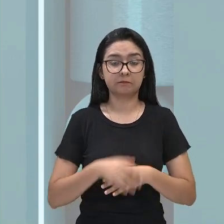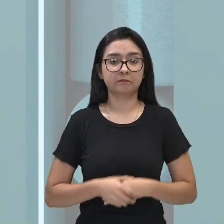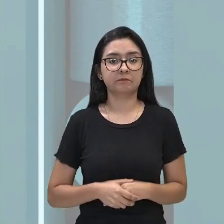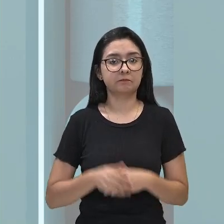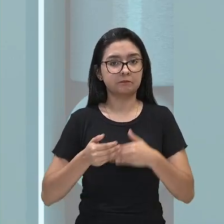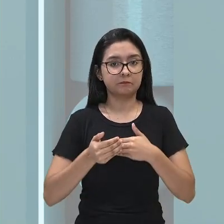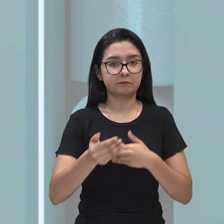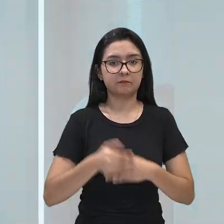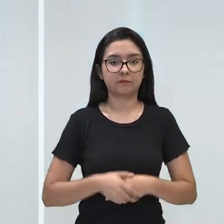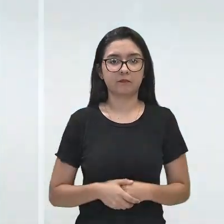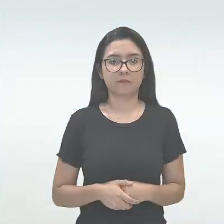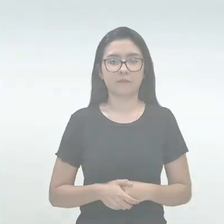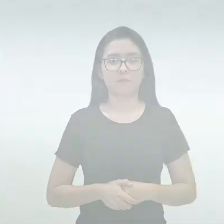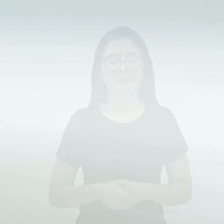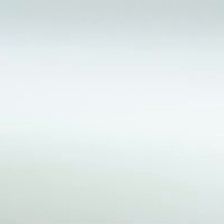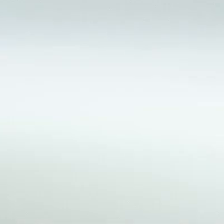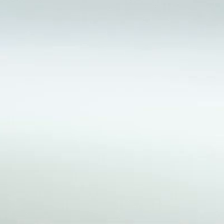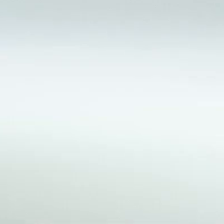Vamos a empezar.